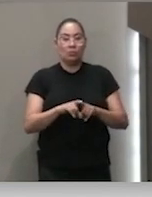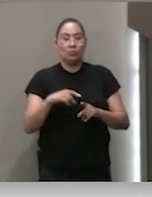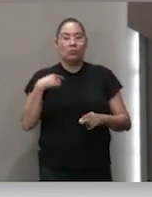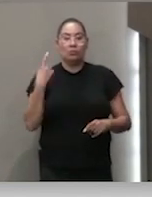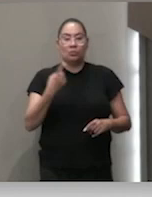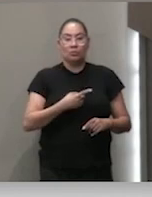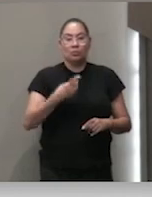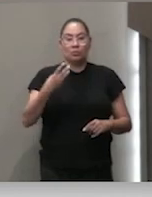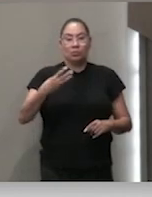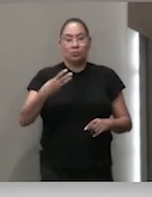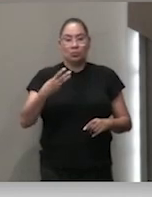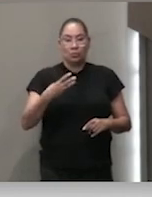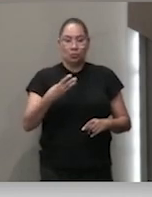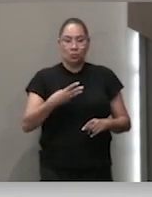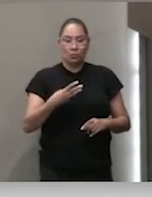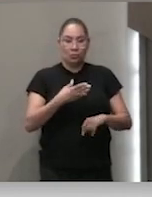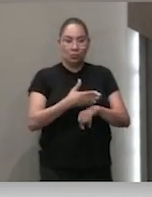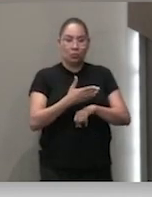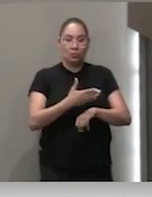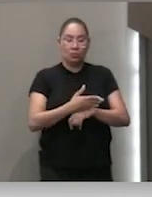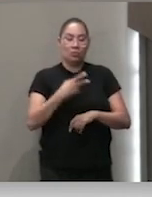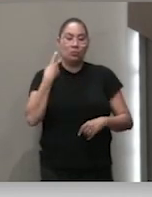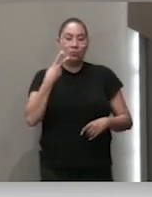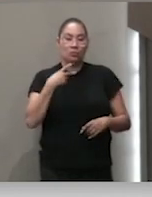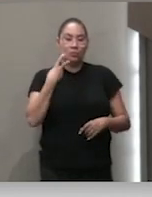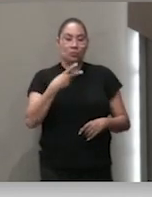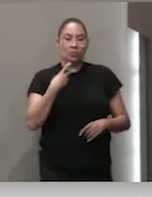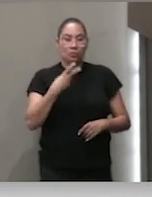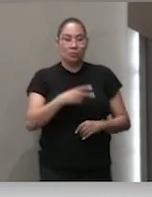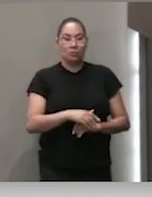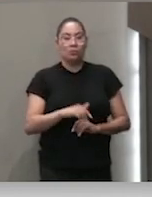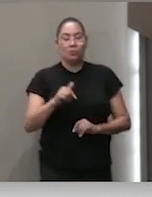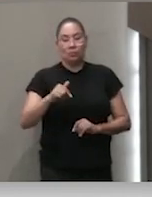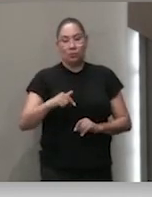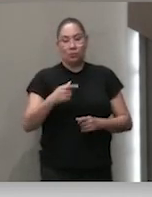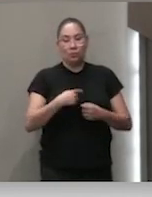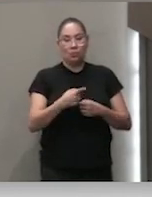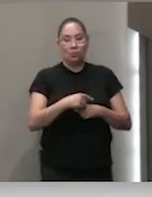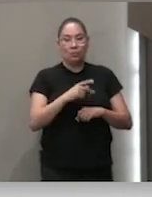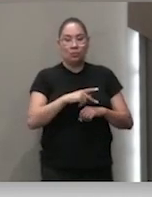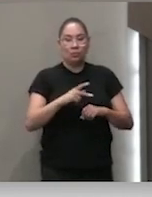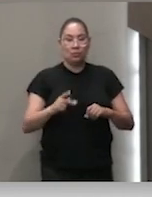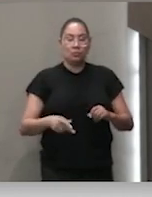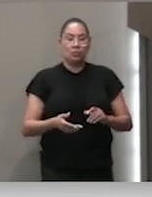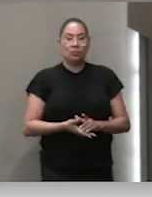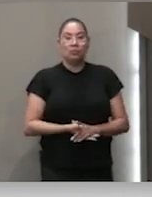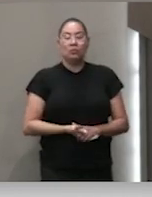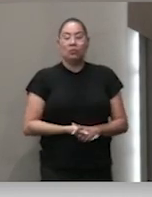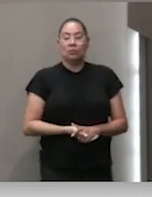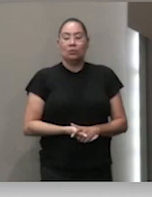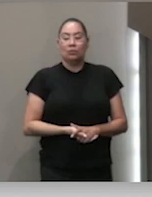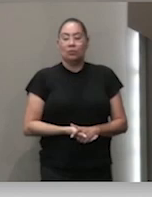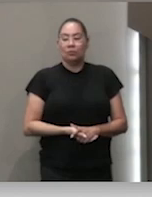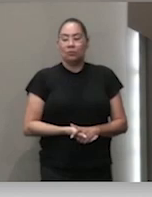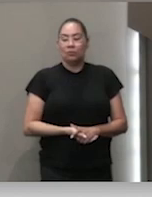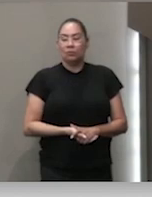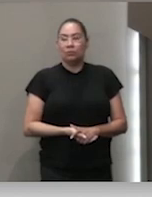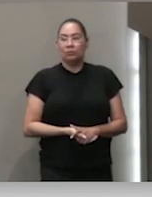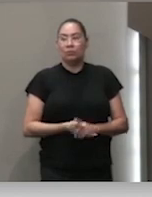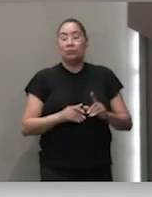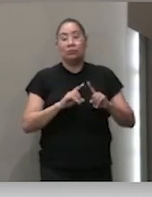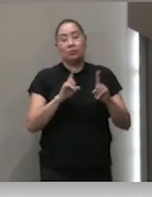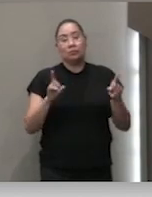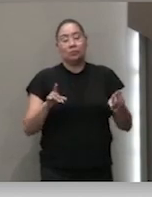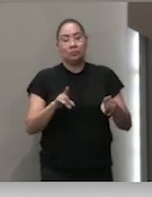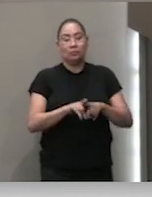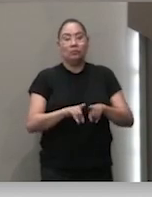nosso terceiro mandato como vereador do Legislativo aqui da cidade de Passo Fundo. Mas a gente quer deixar